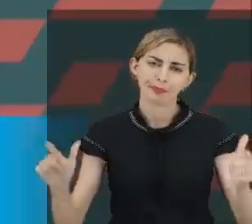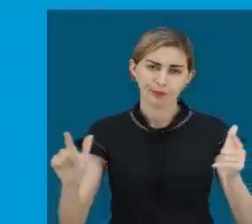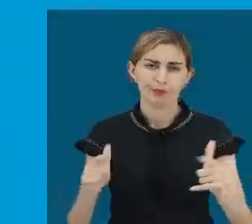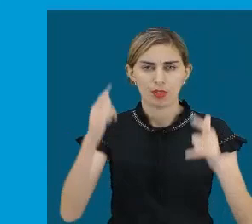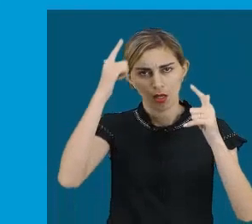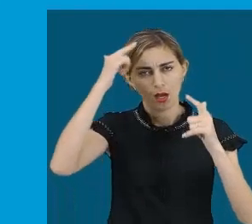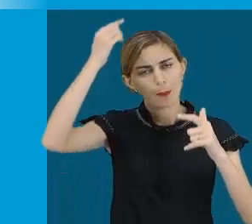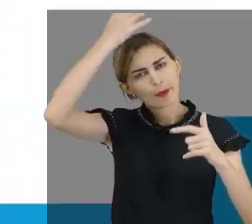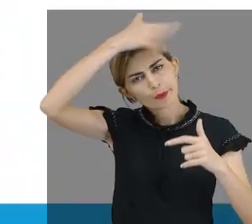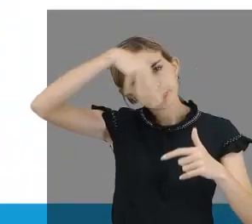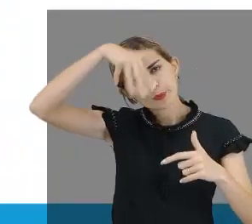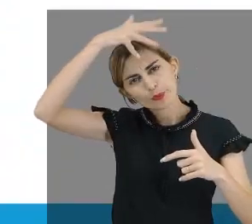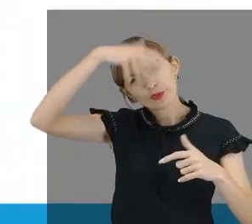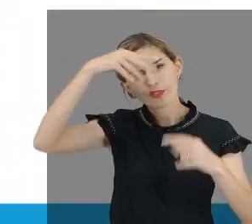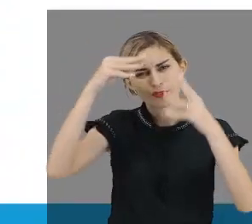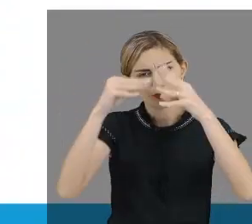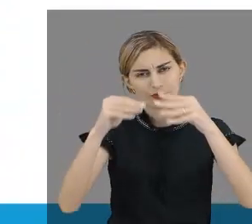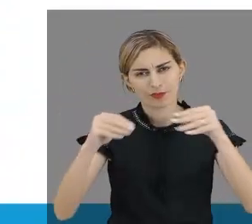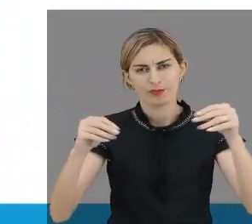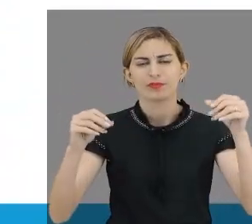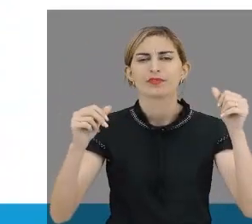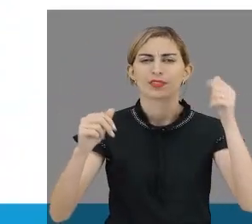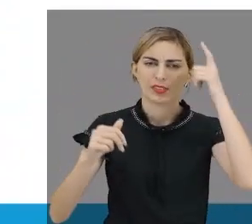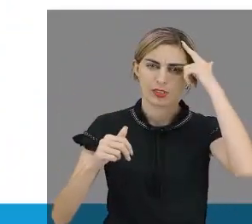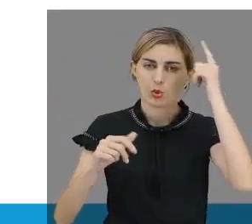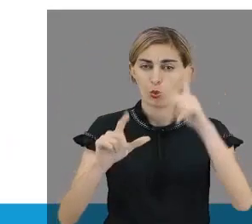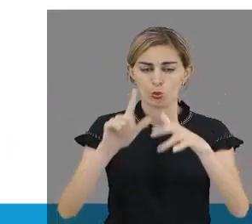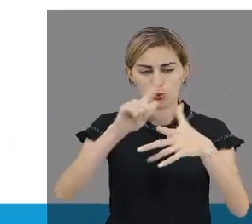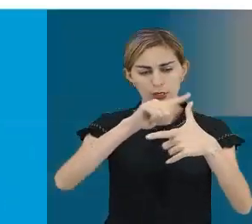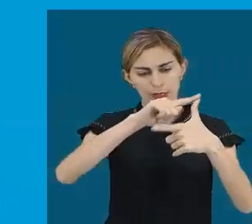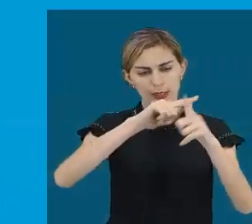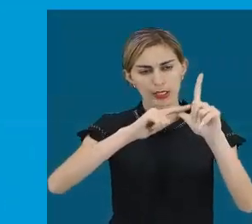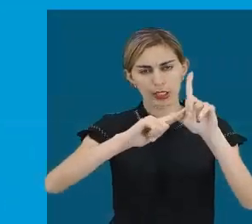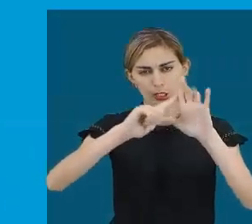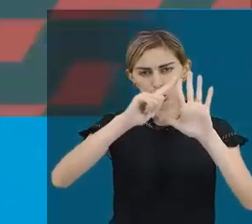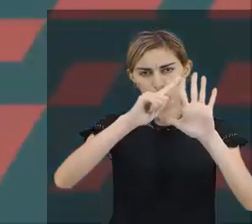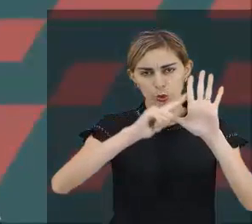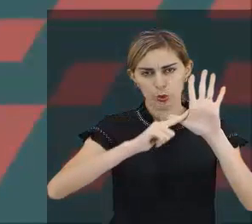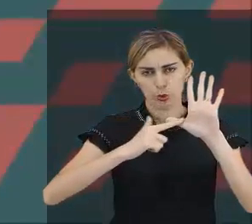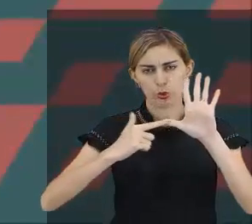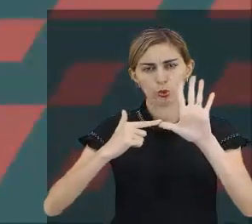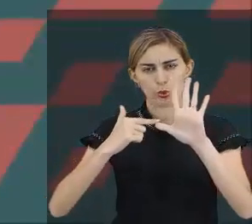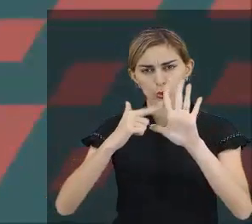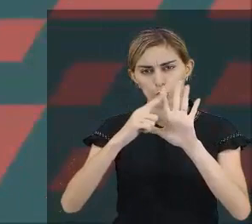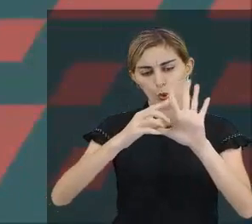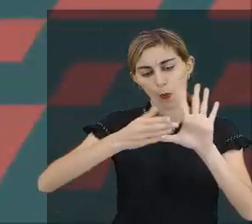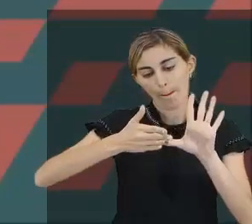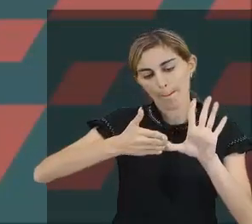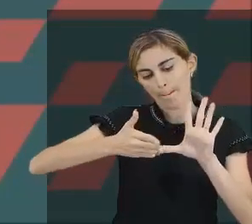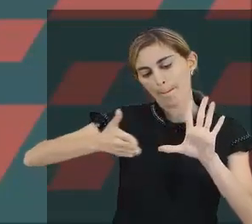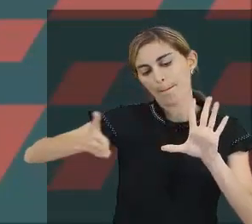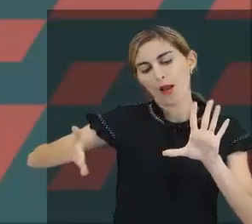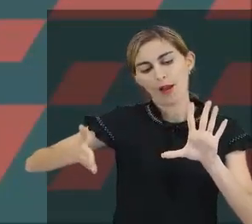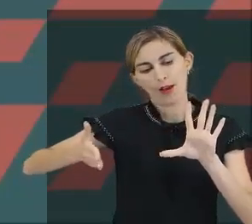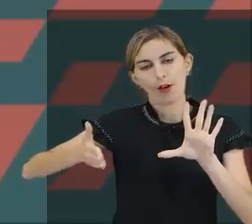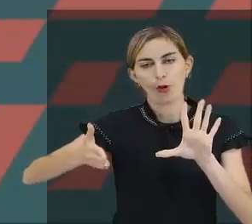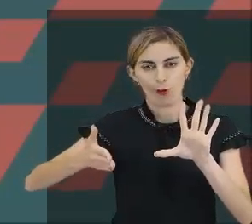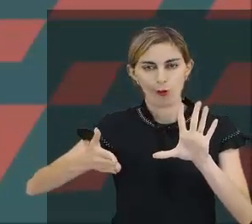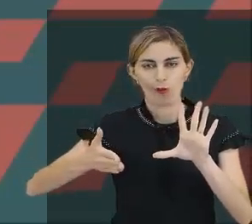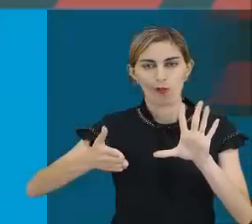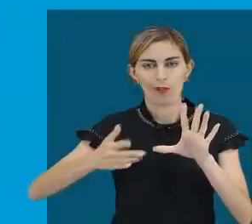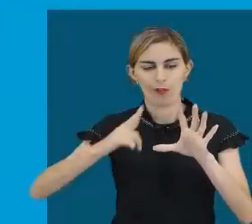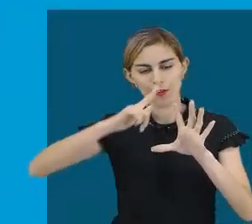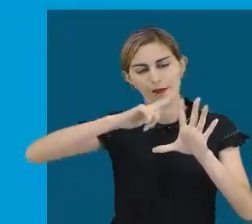grande maioria, o cabelo fino, a clirodactilia no quinto dedo, esse arco, ele tem esse arco